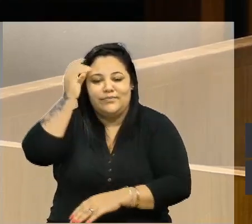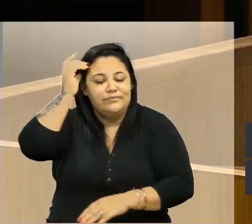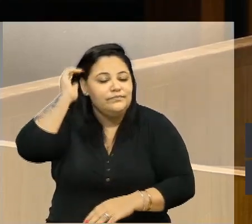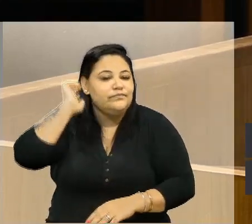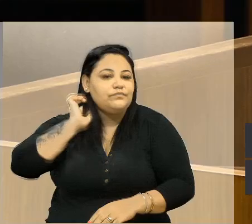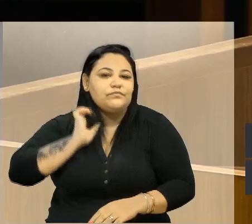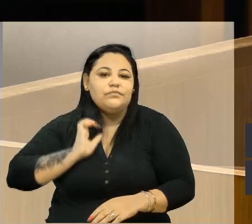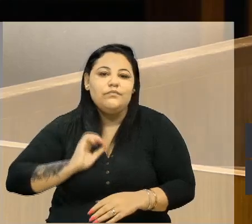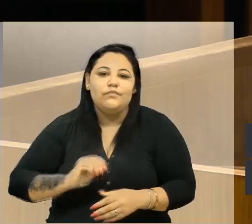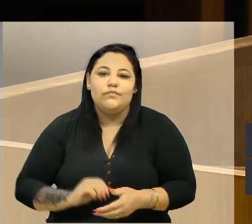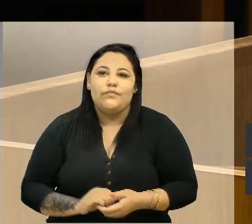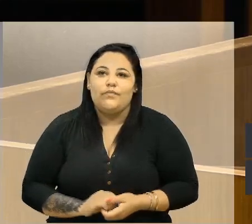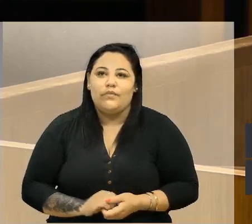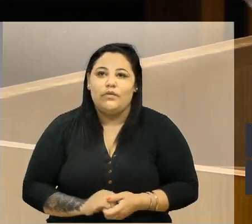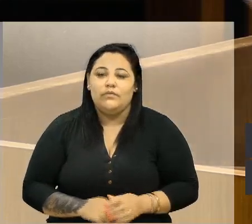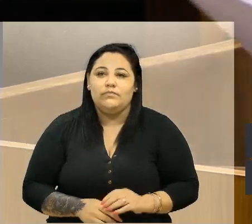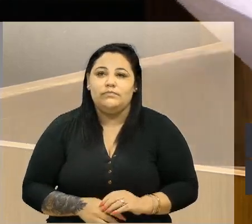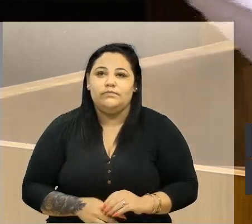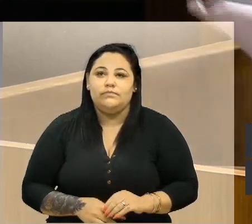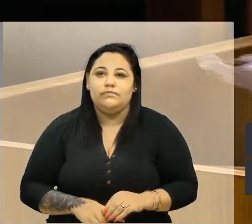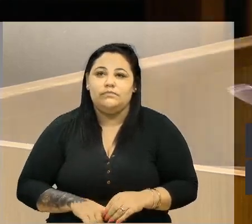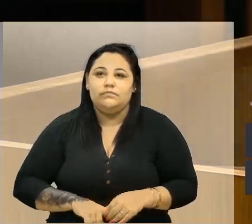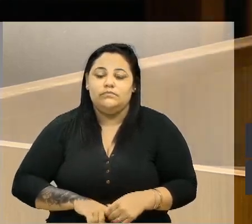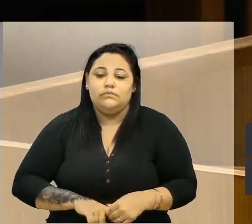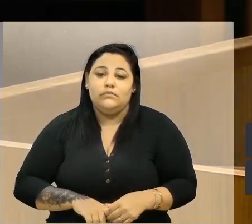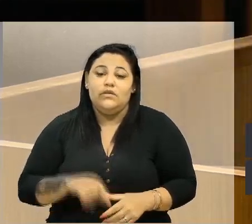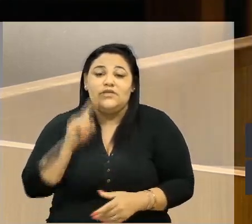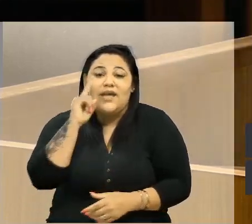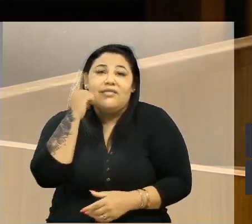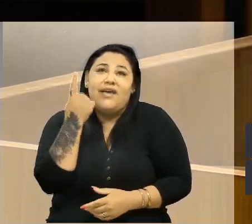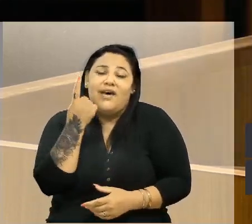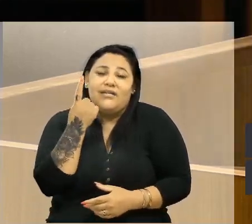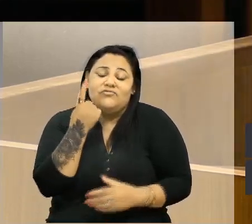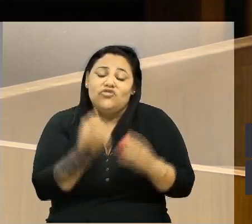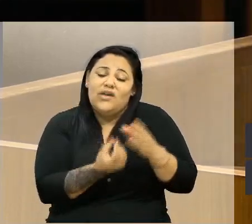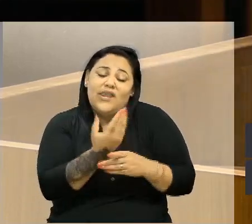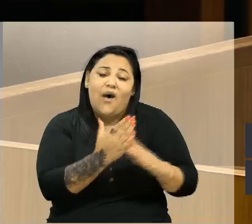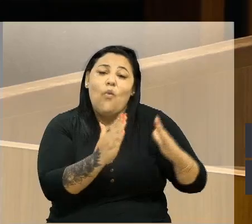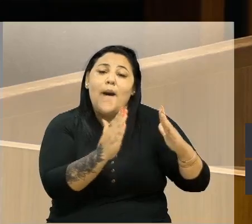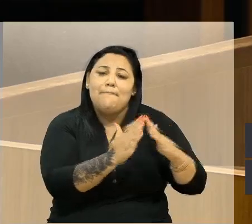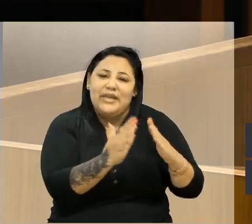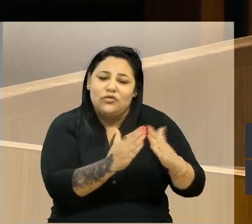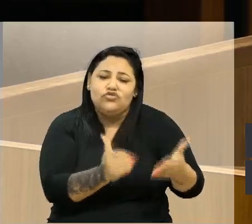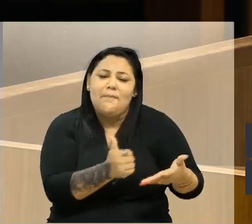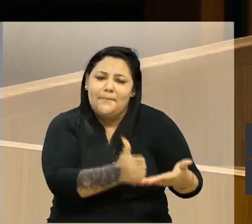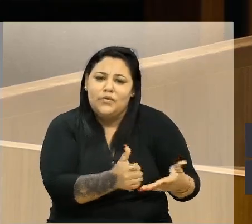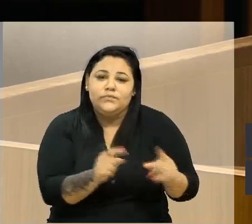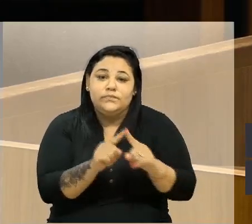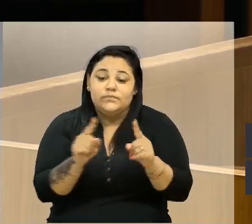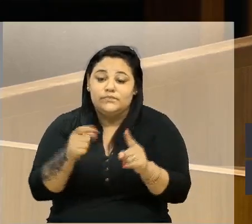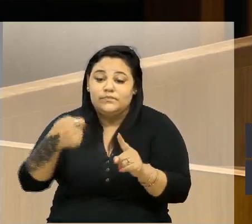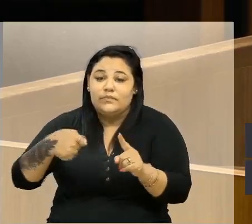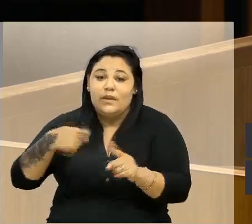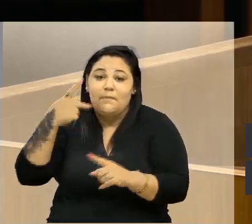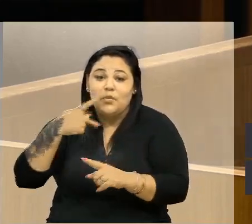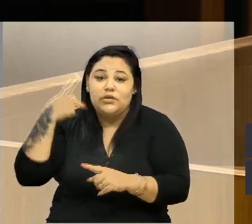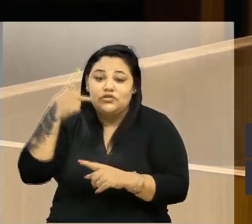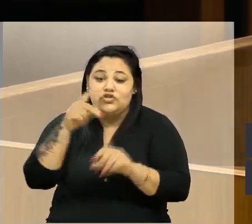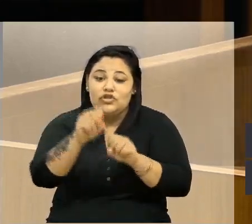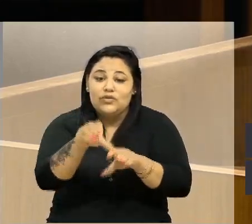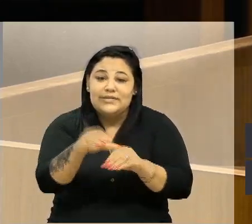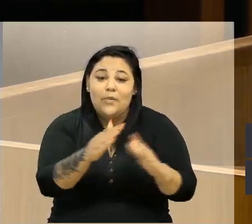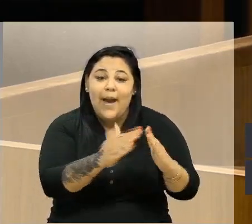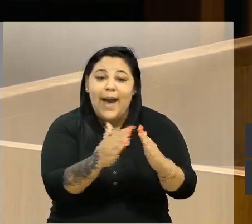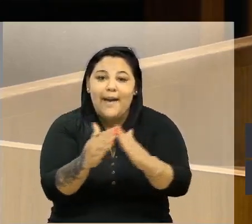temos ideias de levar para os abrigamentos, mas nós precisamos política de educação, de